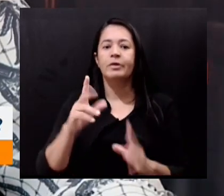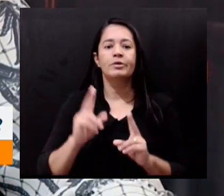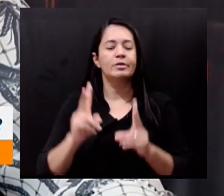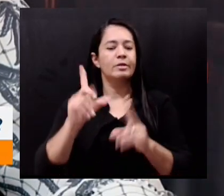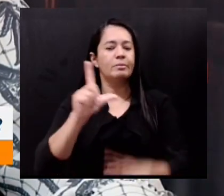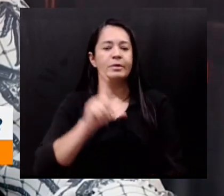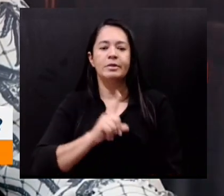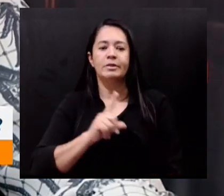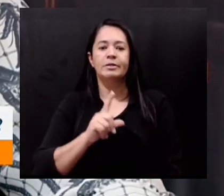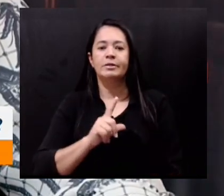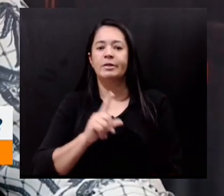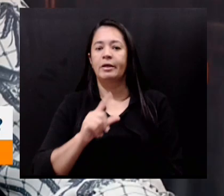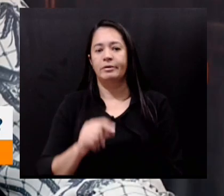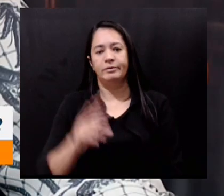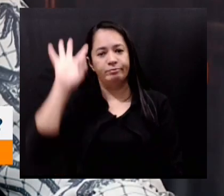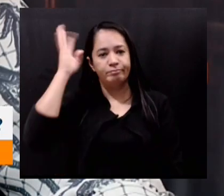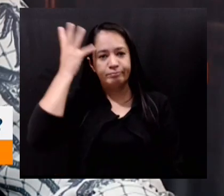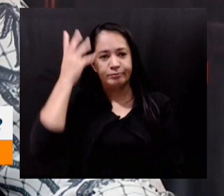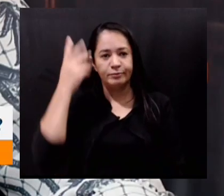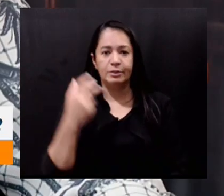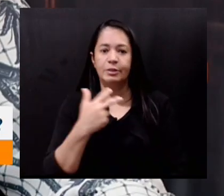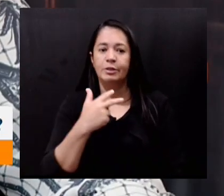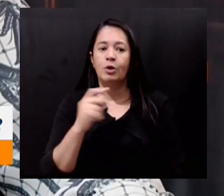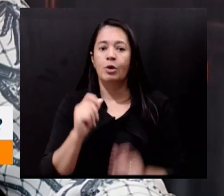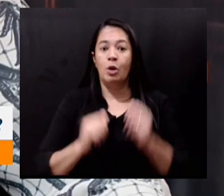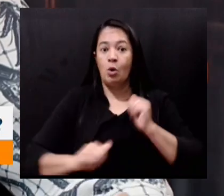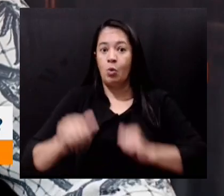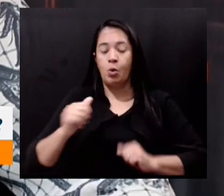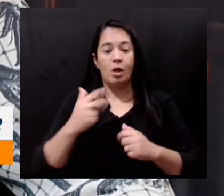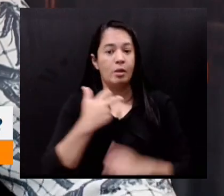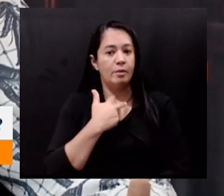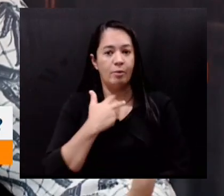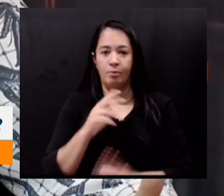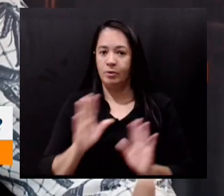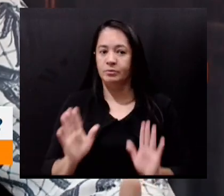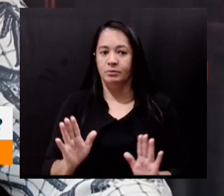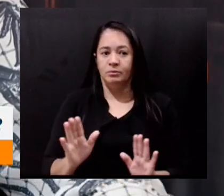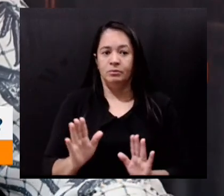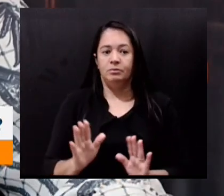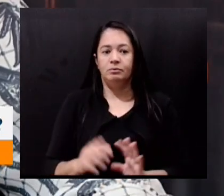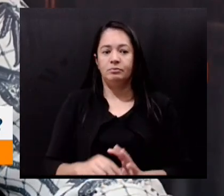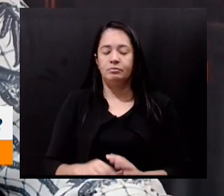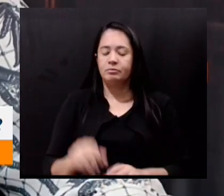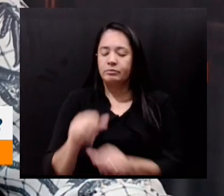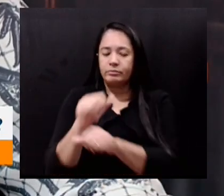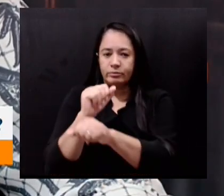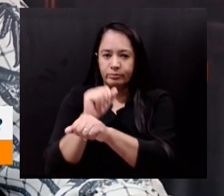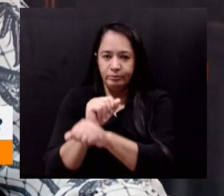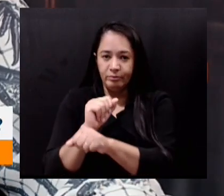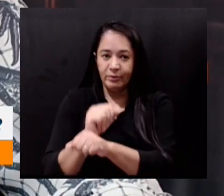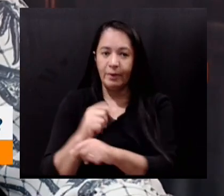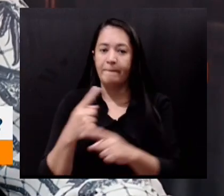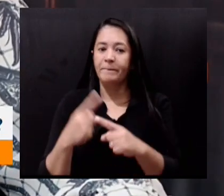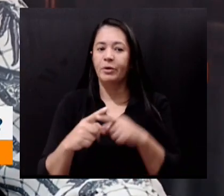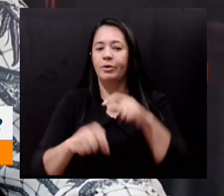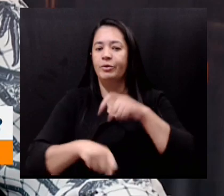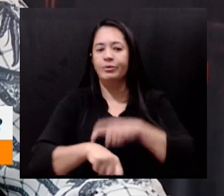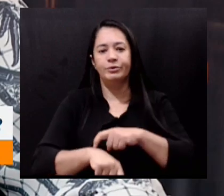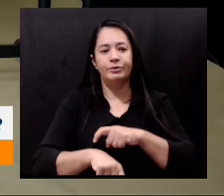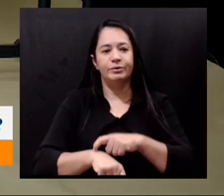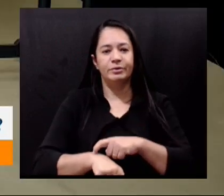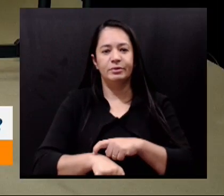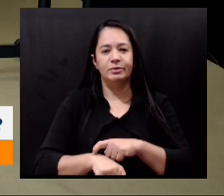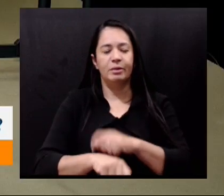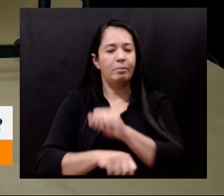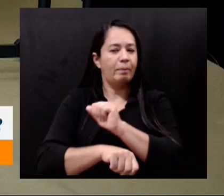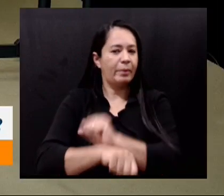não pode deixar o desespero tomar conta e esperar, porque o tempo vai fazer isso parar.